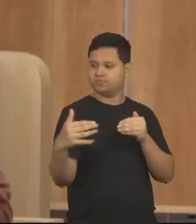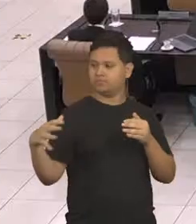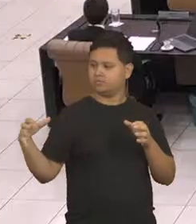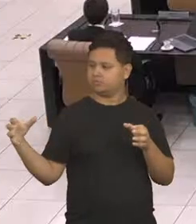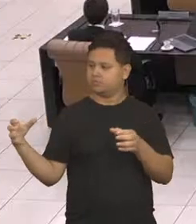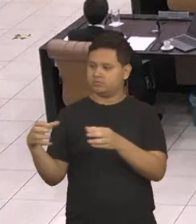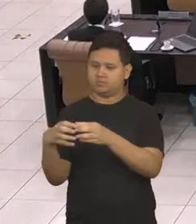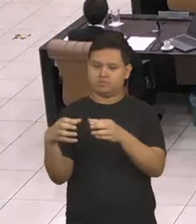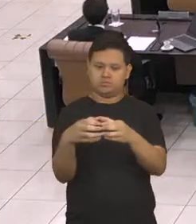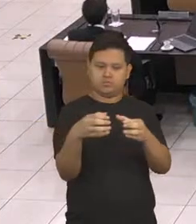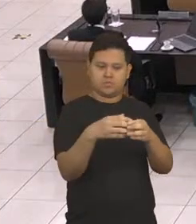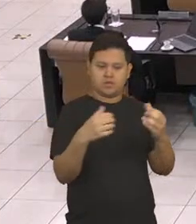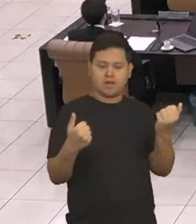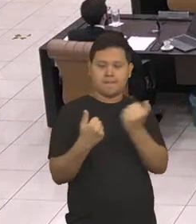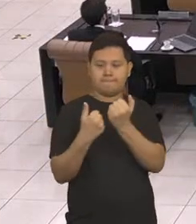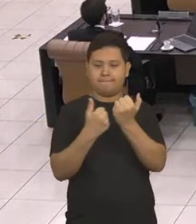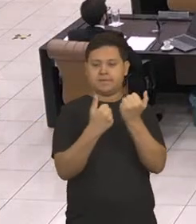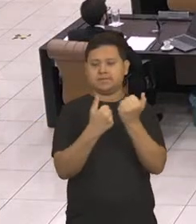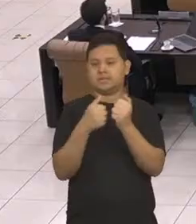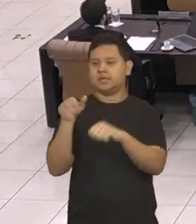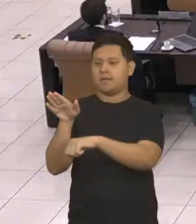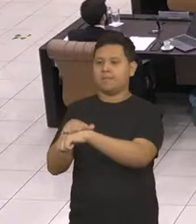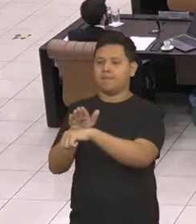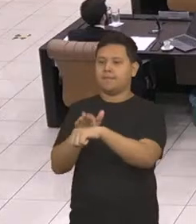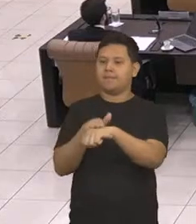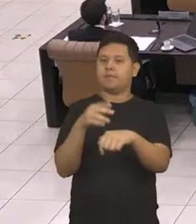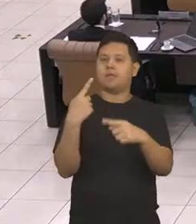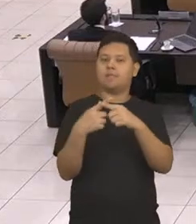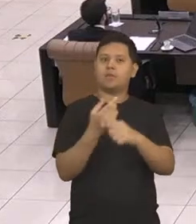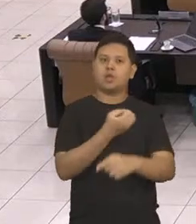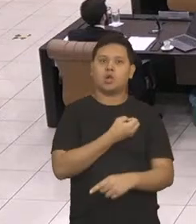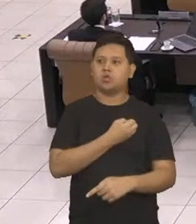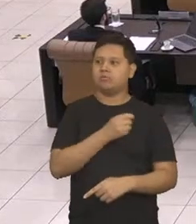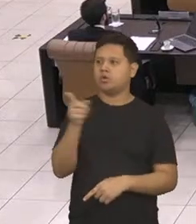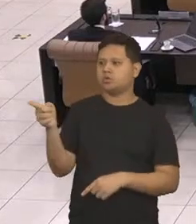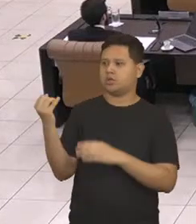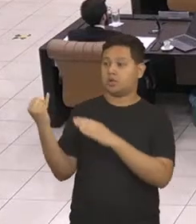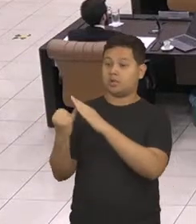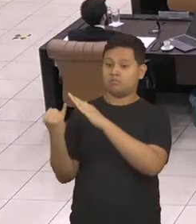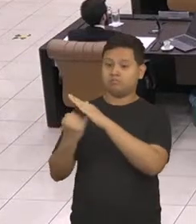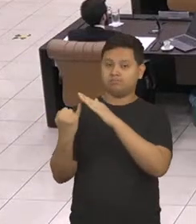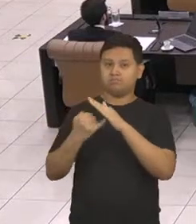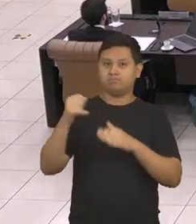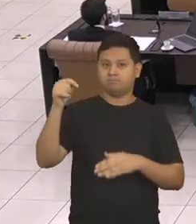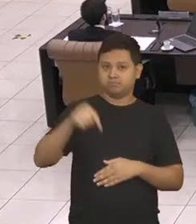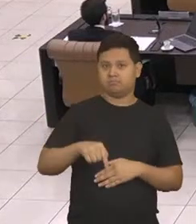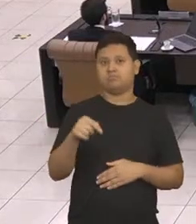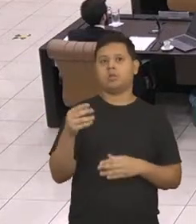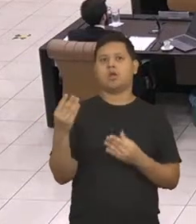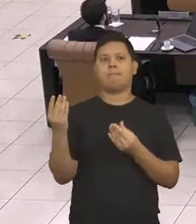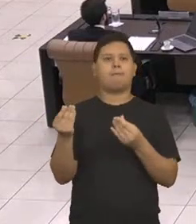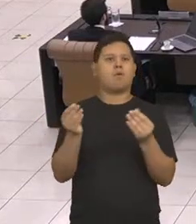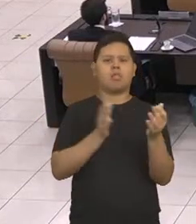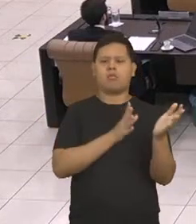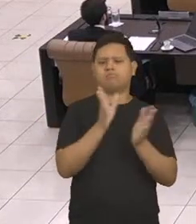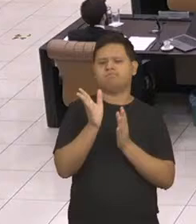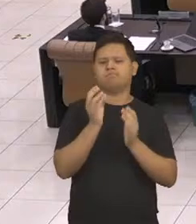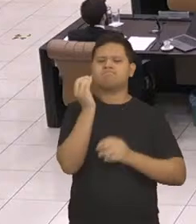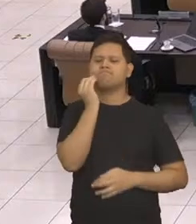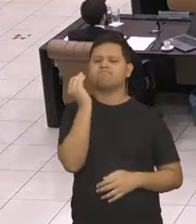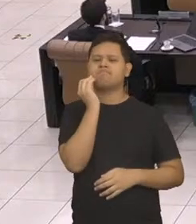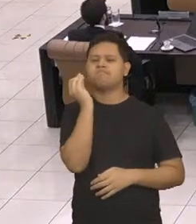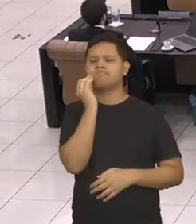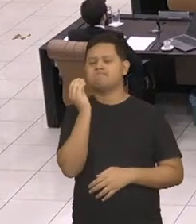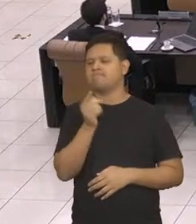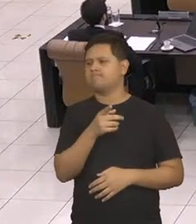parcerias. Porque o número de entidades que nós temos na cidade e as possibilidades que nós